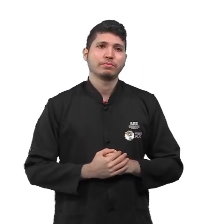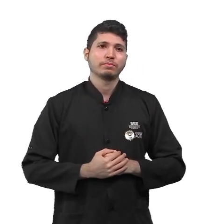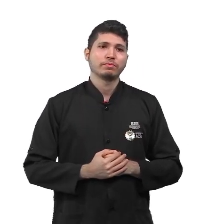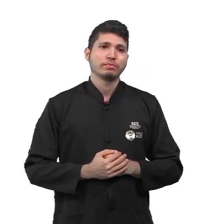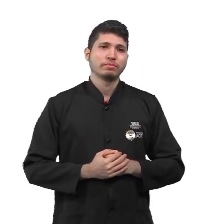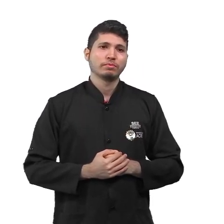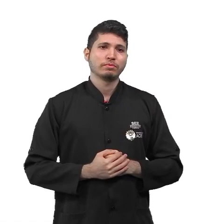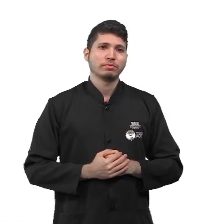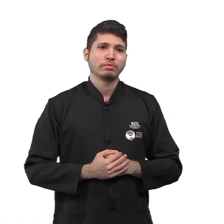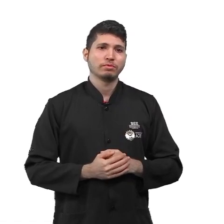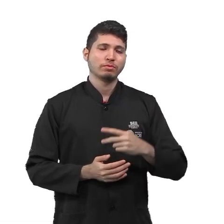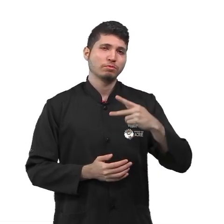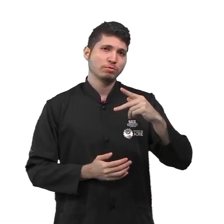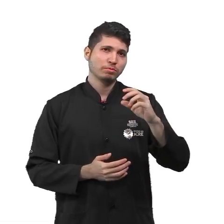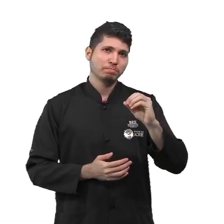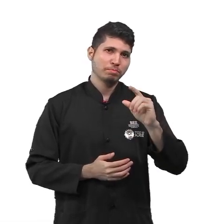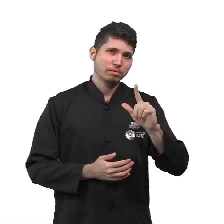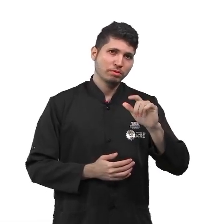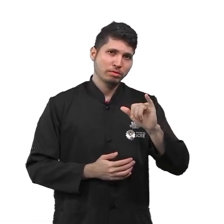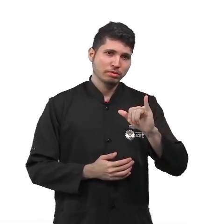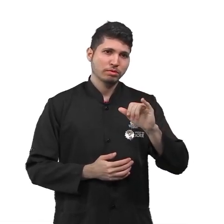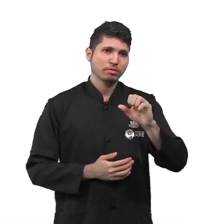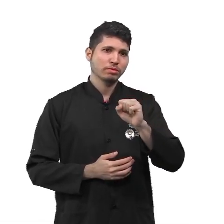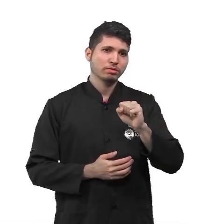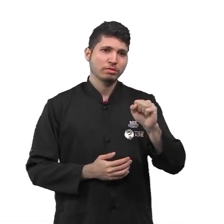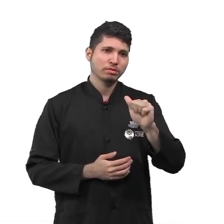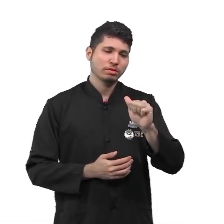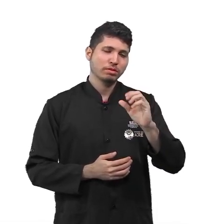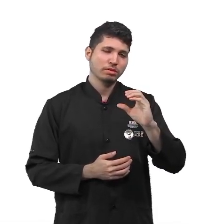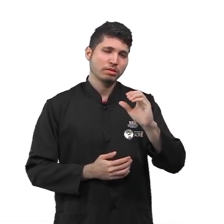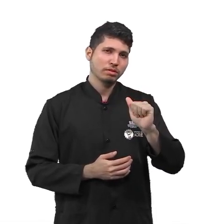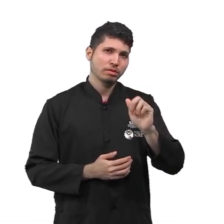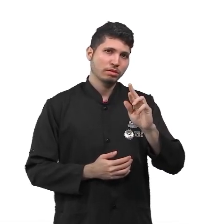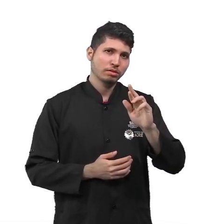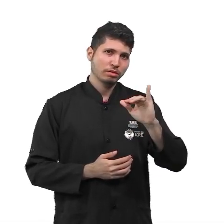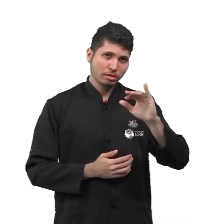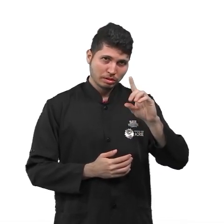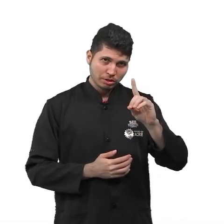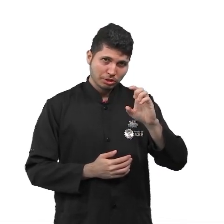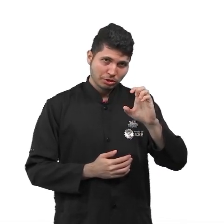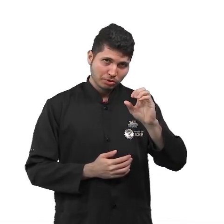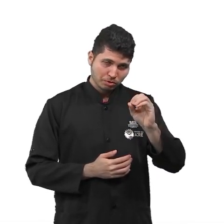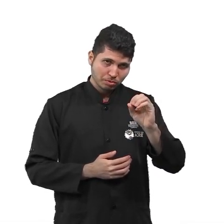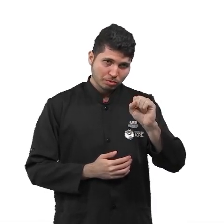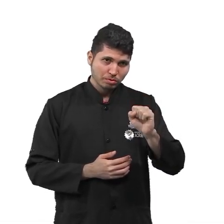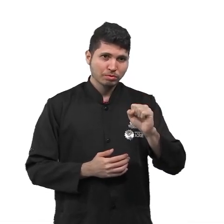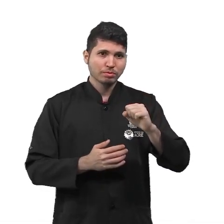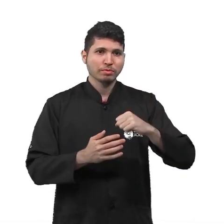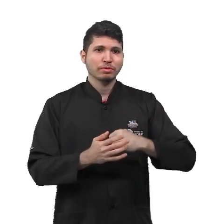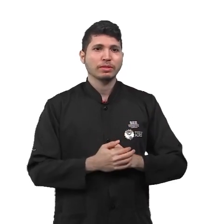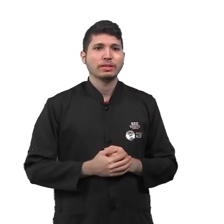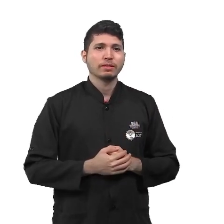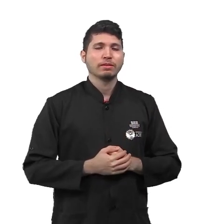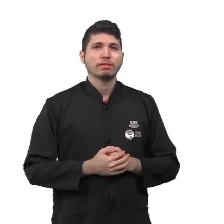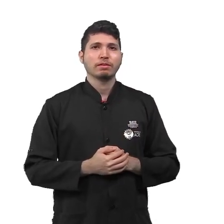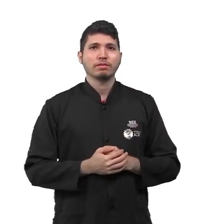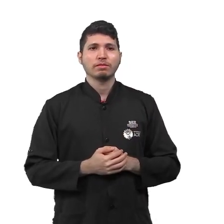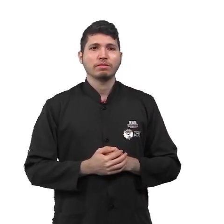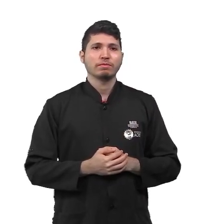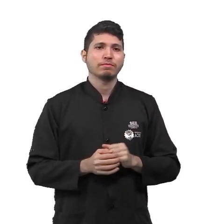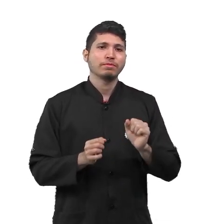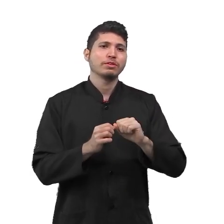aos polissacarídeos, gente, os polissacarídeos, eles têm várias funções, né? Então, a primeira função dele aqui é